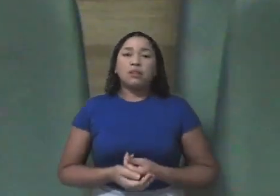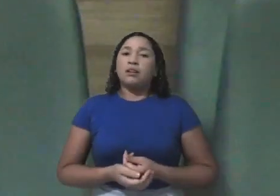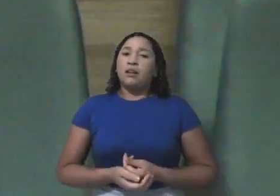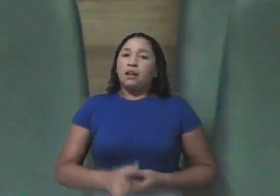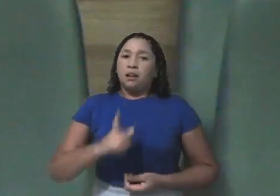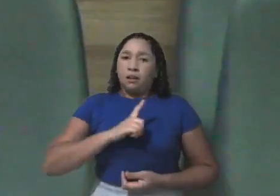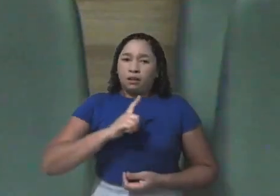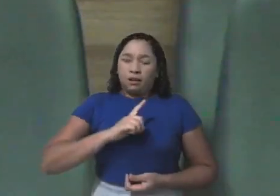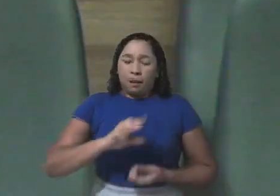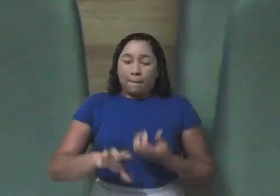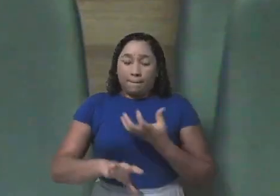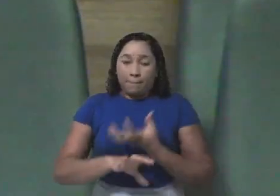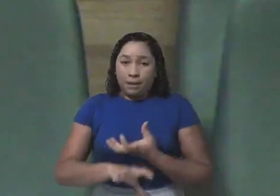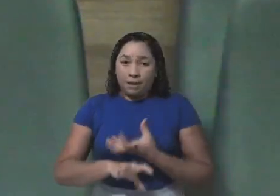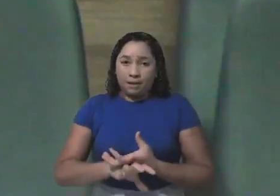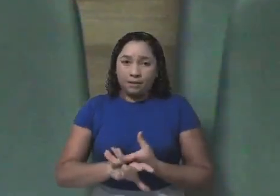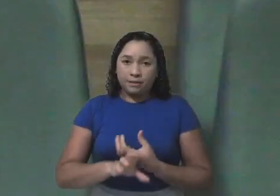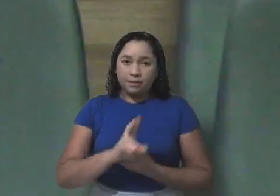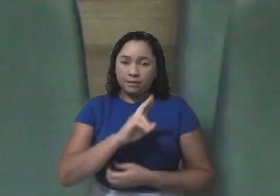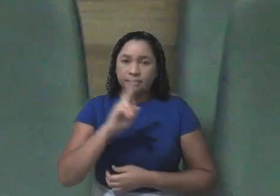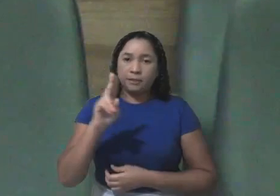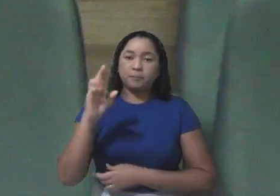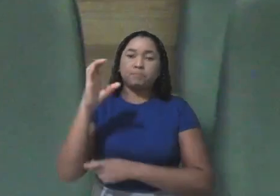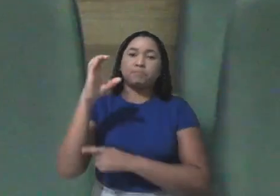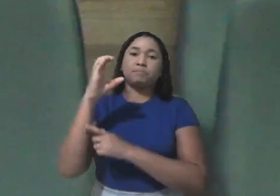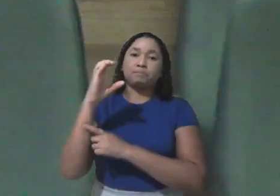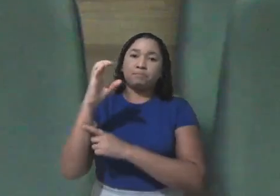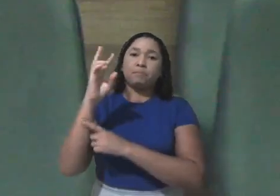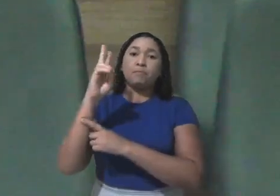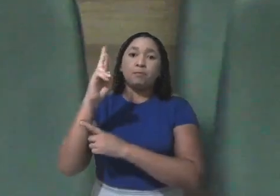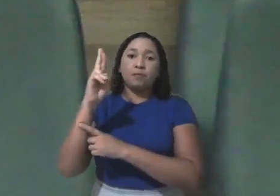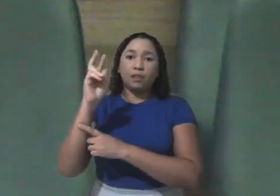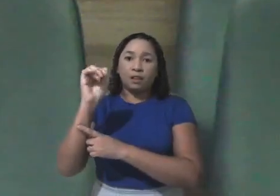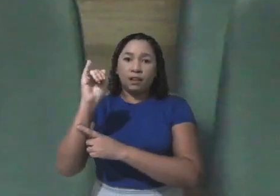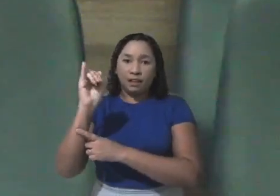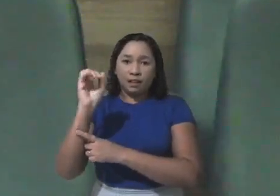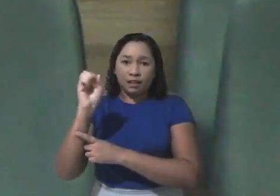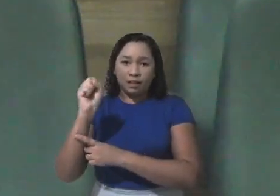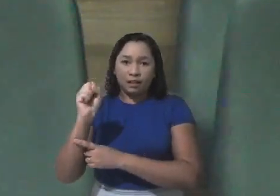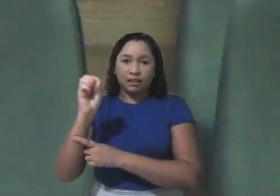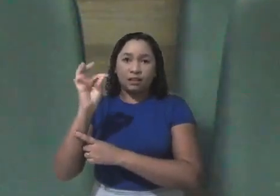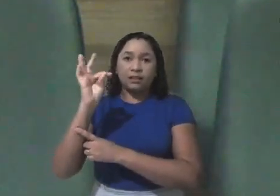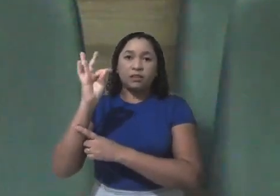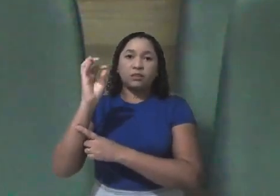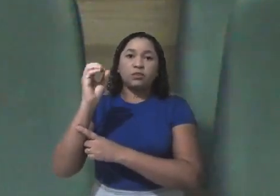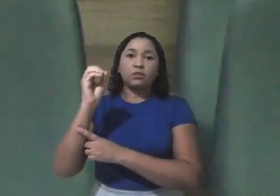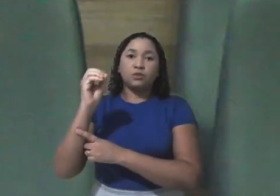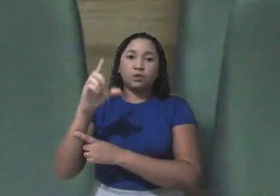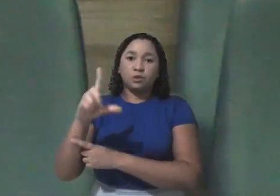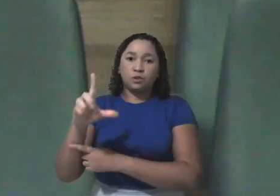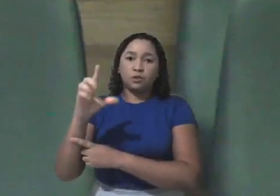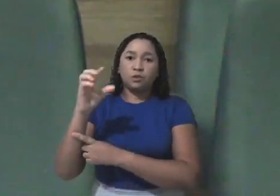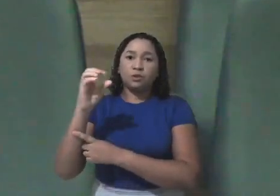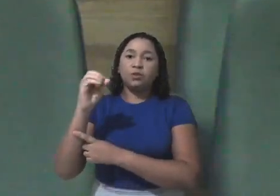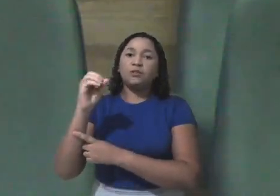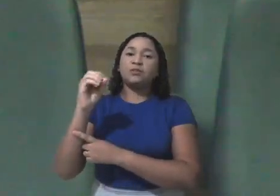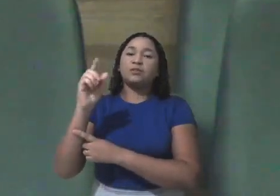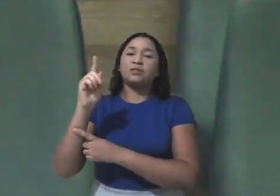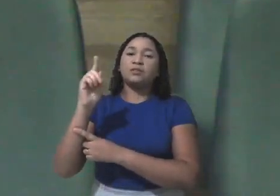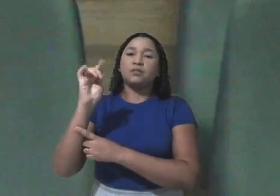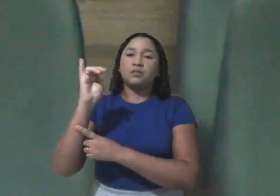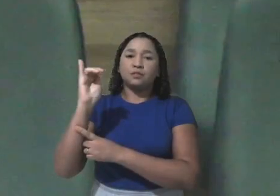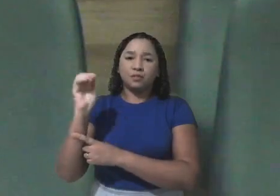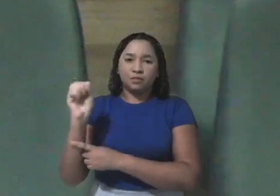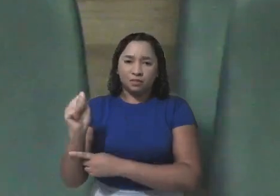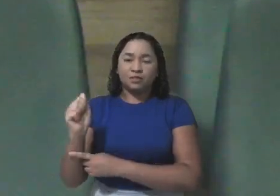Cristologia. Eu estudo que aos anjos serão determinados tocar 7 trombetas. Mas o que é um